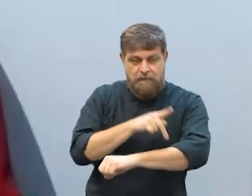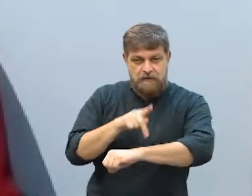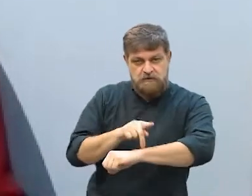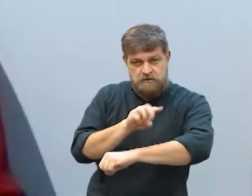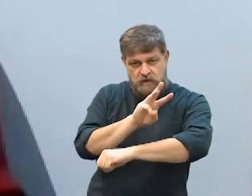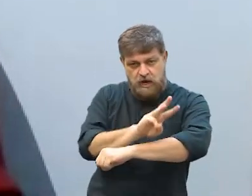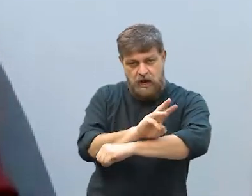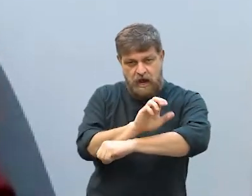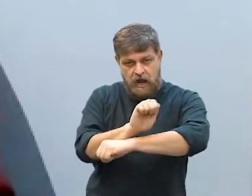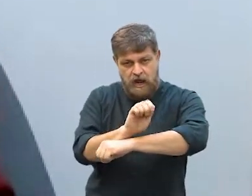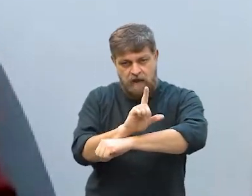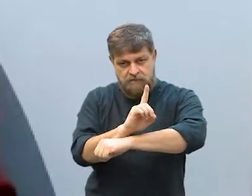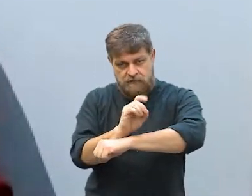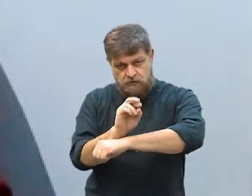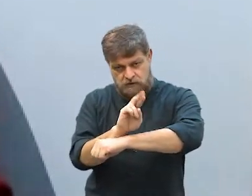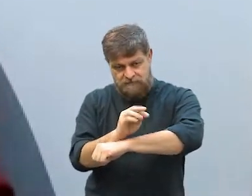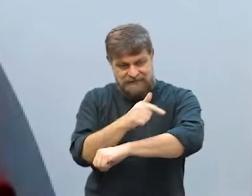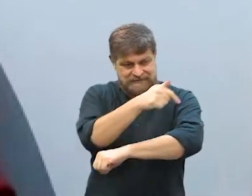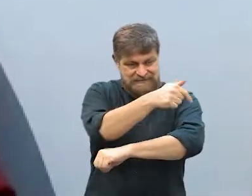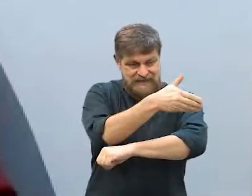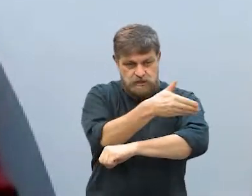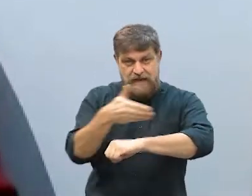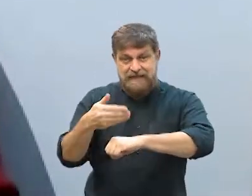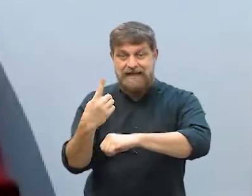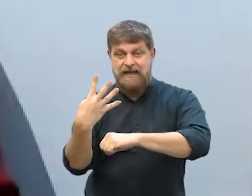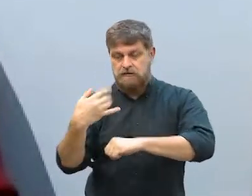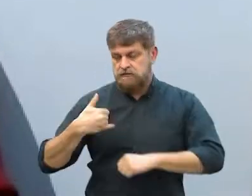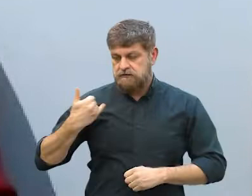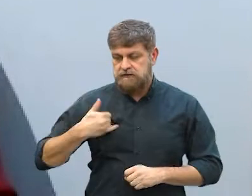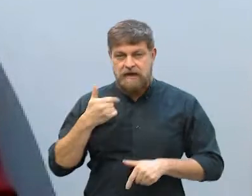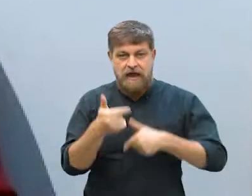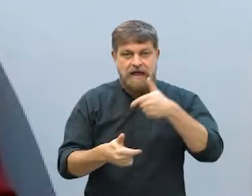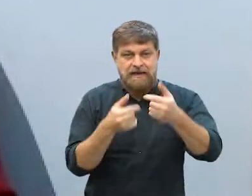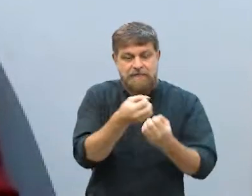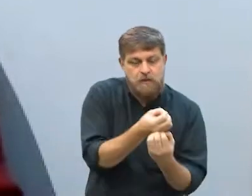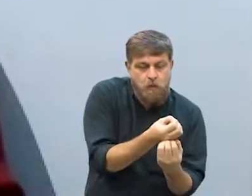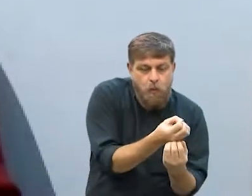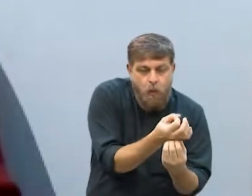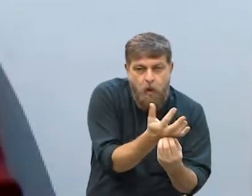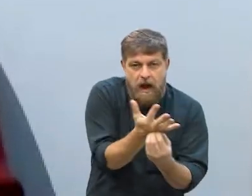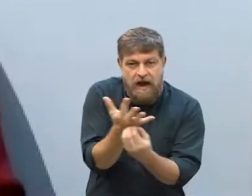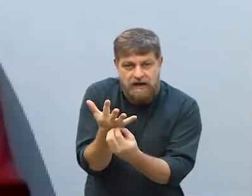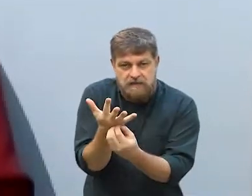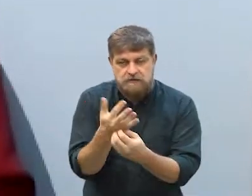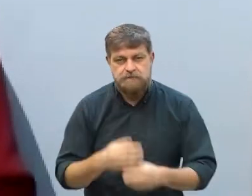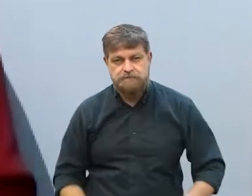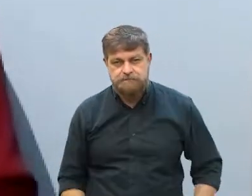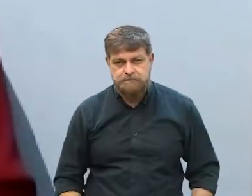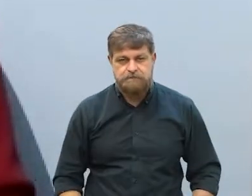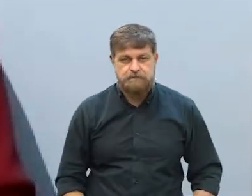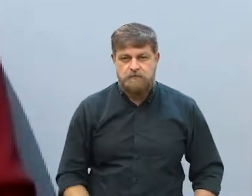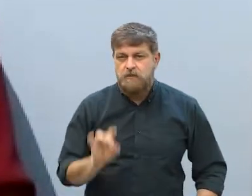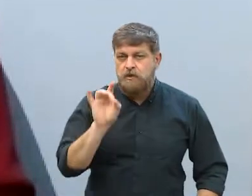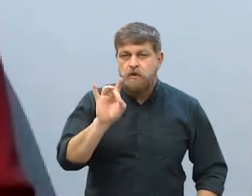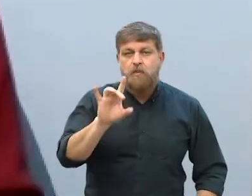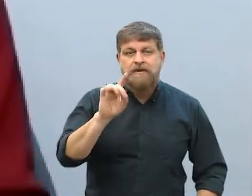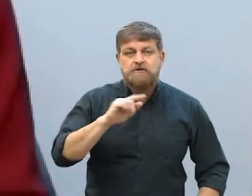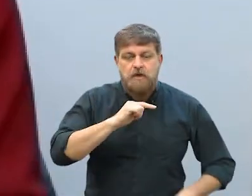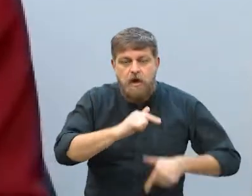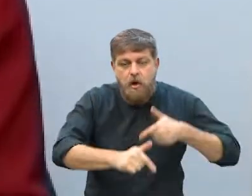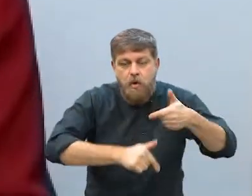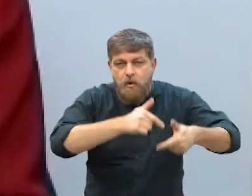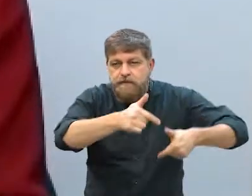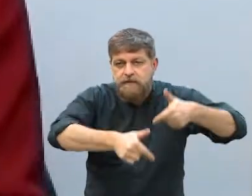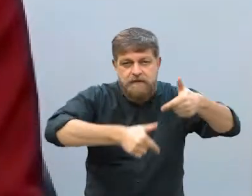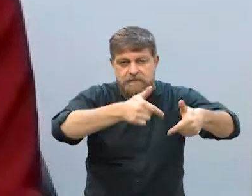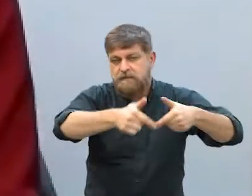Waldorf, entre os 7 e os 14 anos, se trabalha muito com arte. Aliás, não é só o trabalho em si